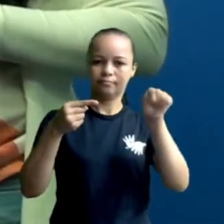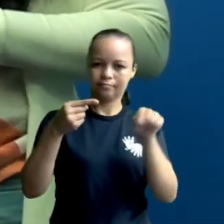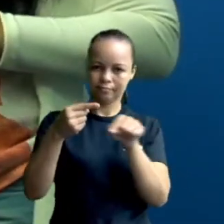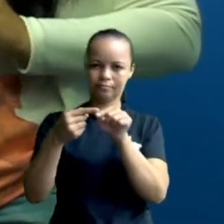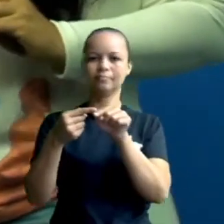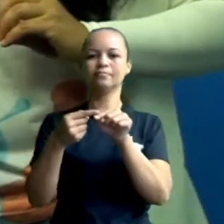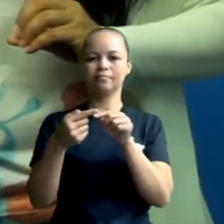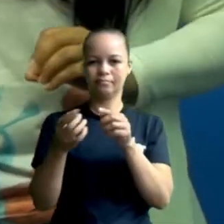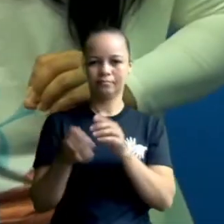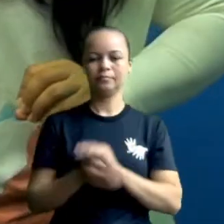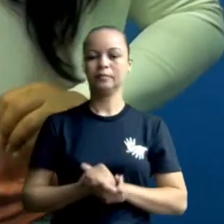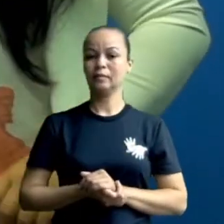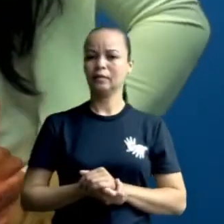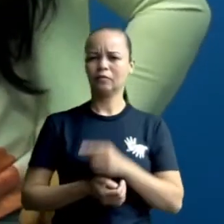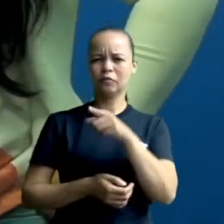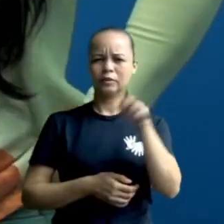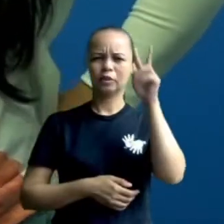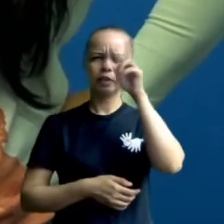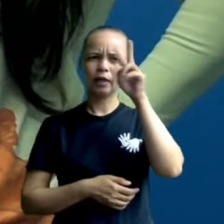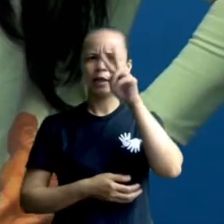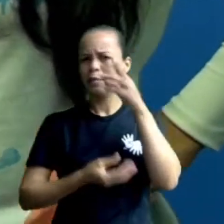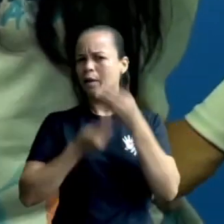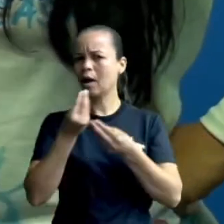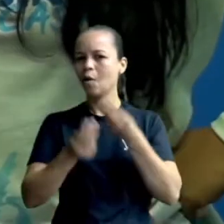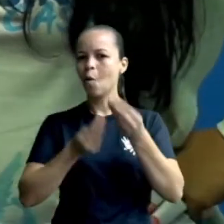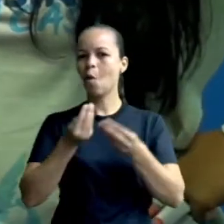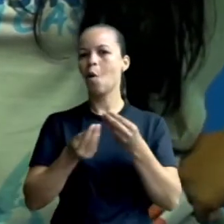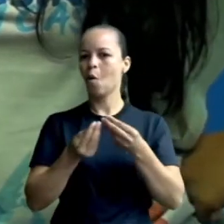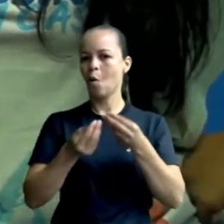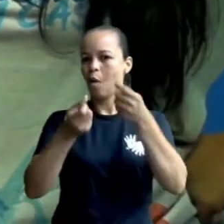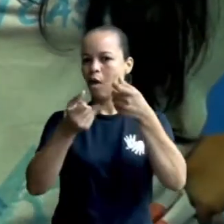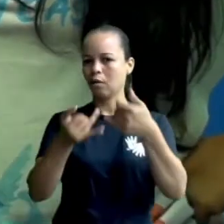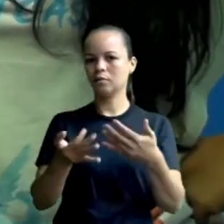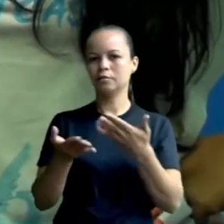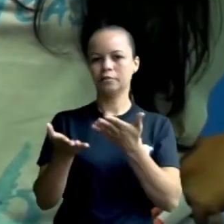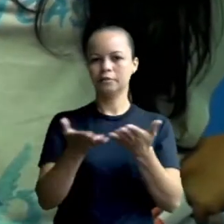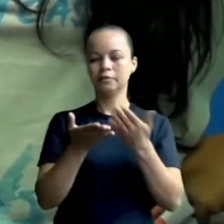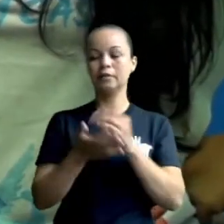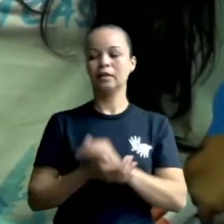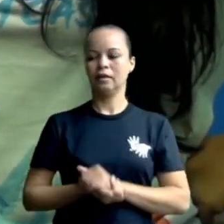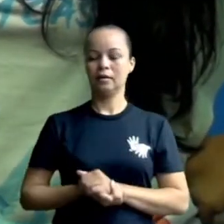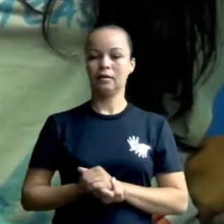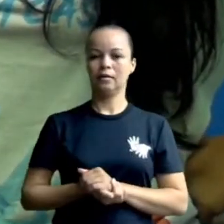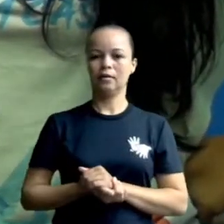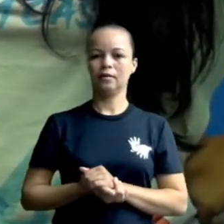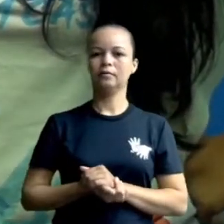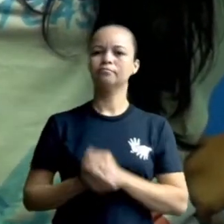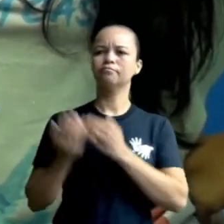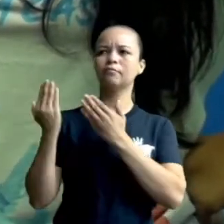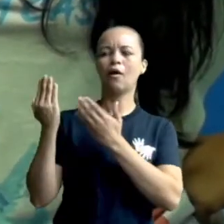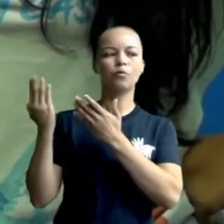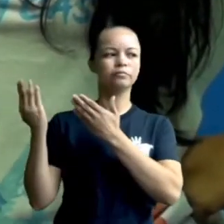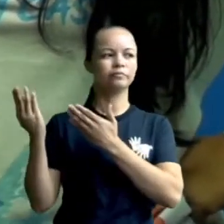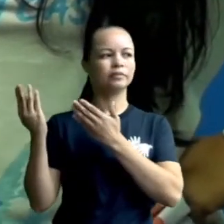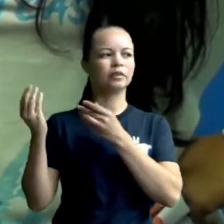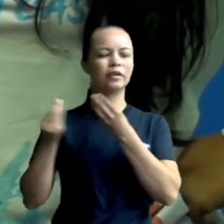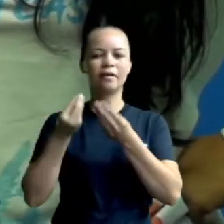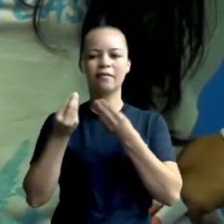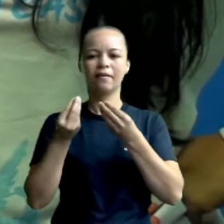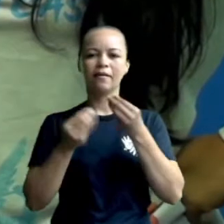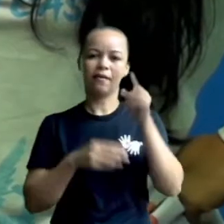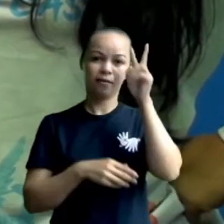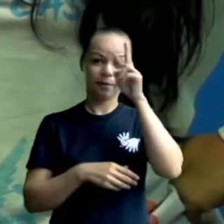tá certo? Vocês lembram a fórmula do círculo? A fórmula da área do círculo? E aí, hein? Quem